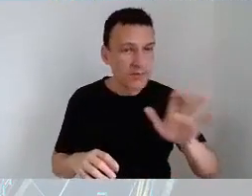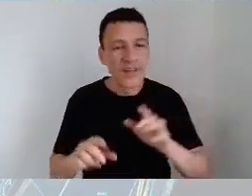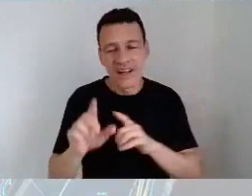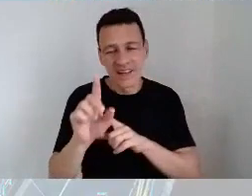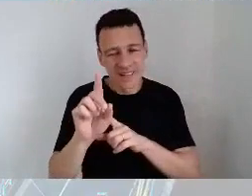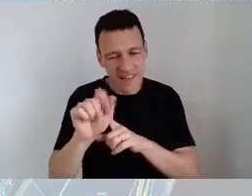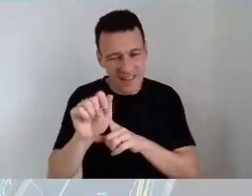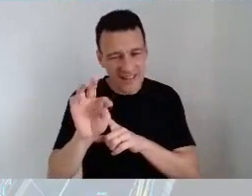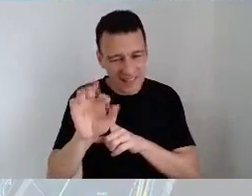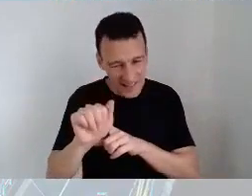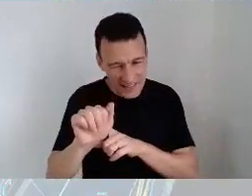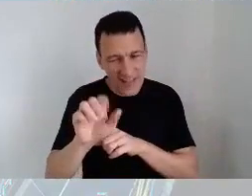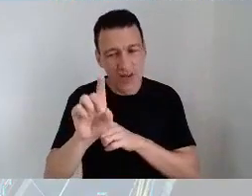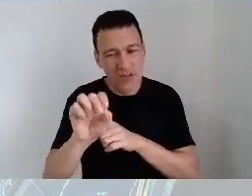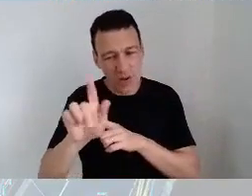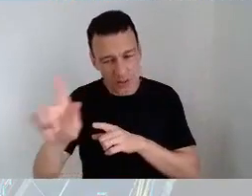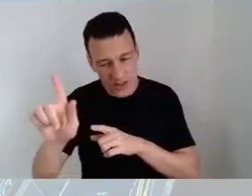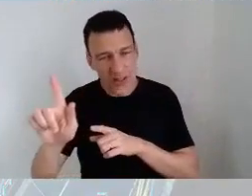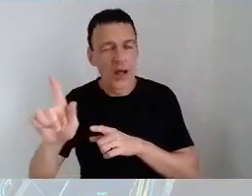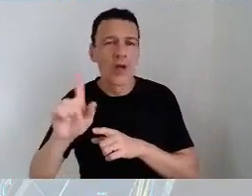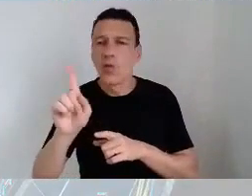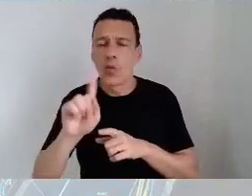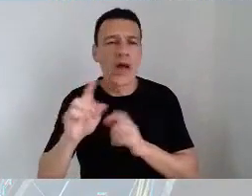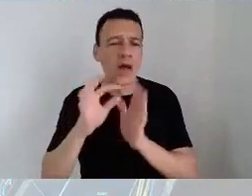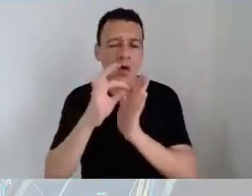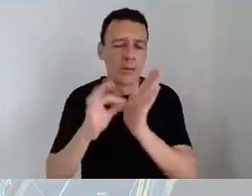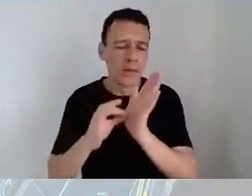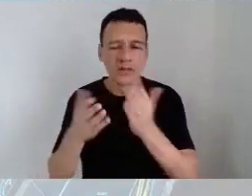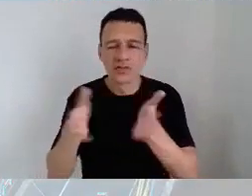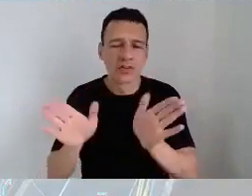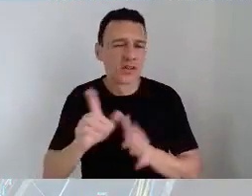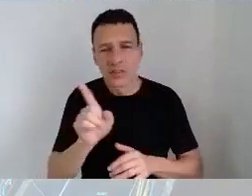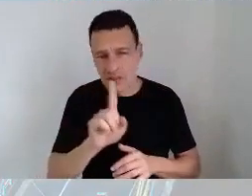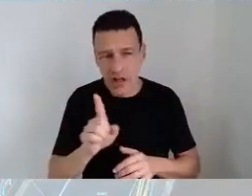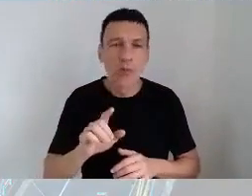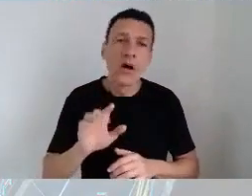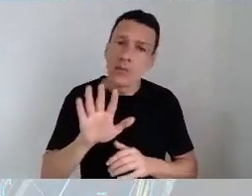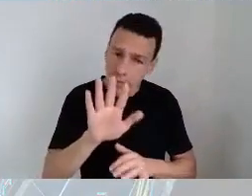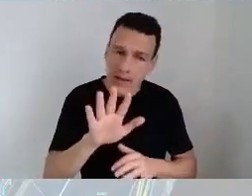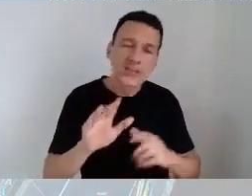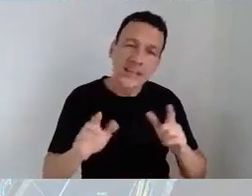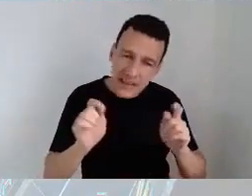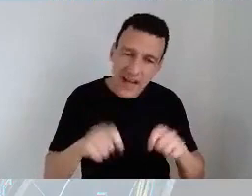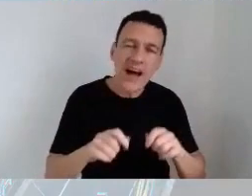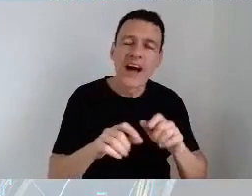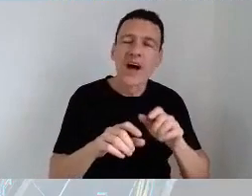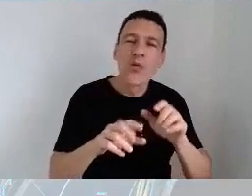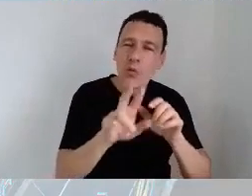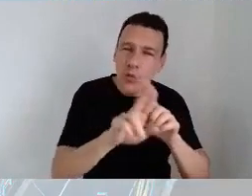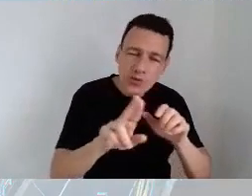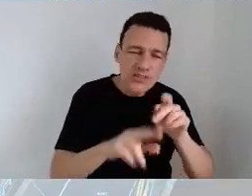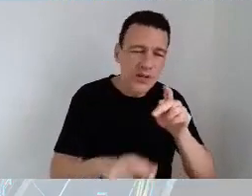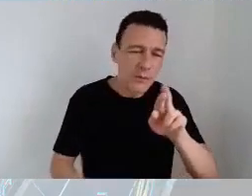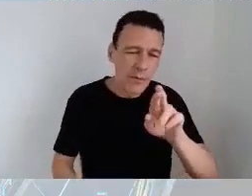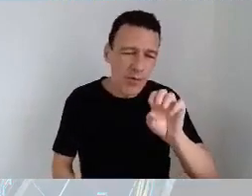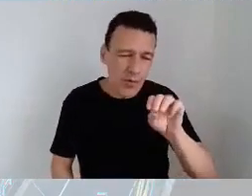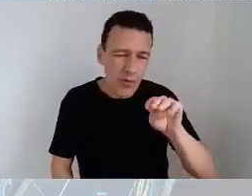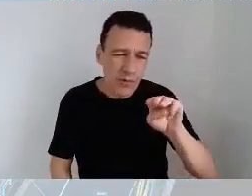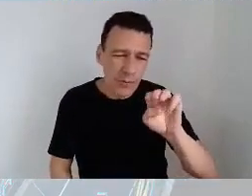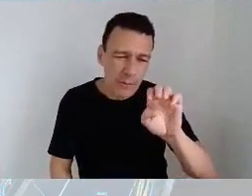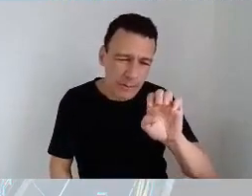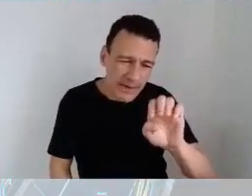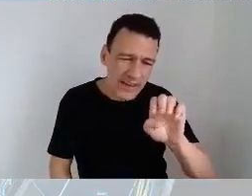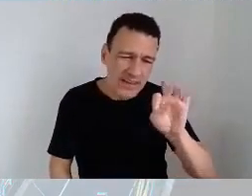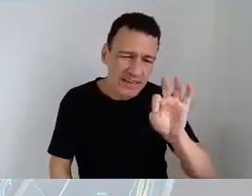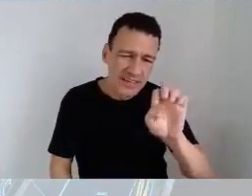outras possibilidades, por exemplo, usar Prometheus com Grafana. Tem uma ferramenta bem legal também que chama Jaeger, que dá a visão